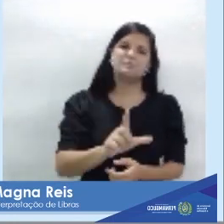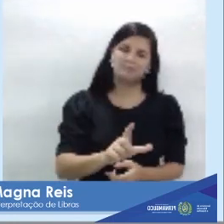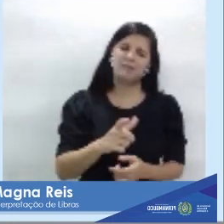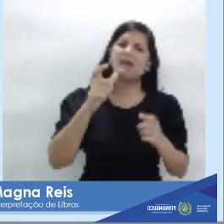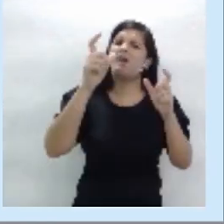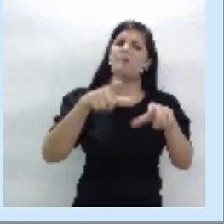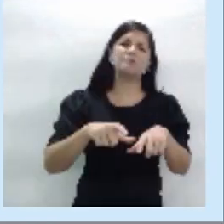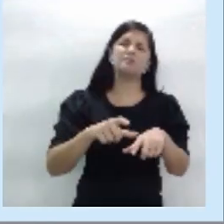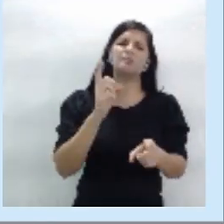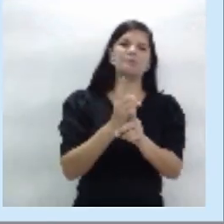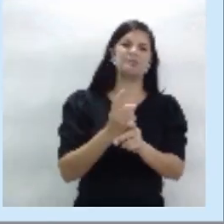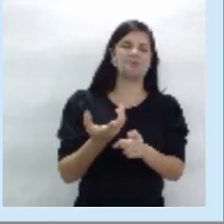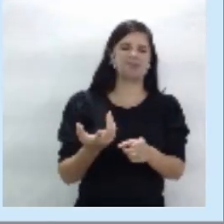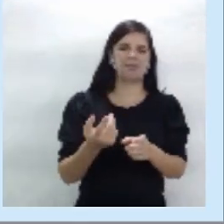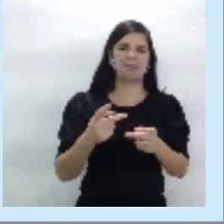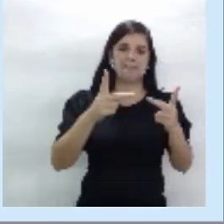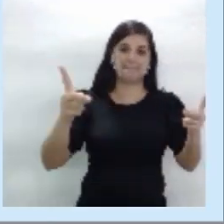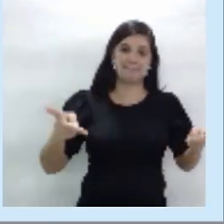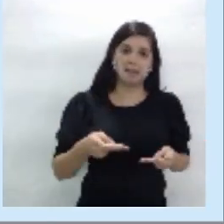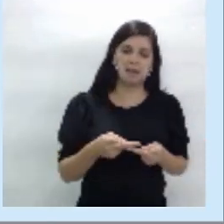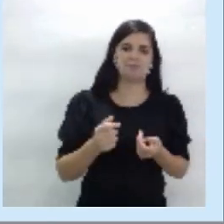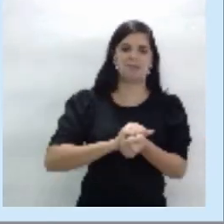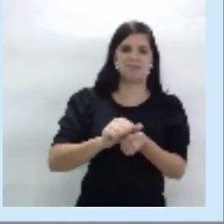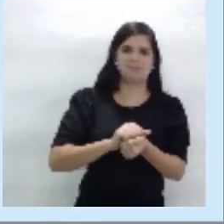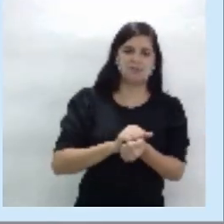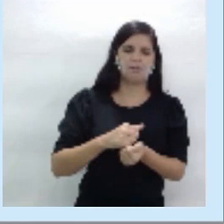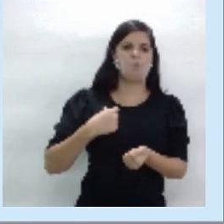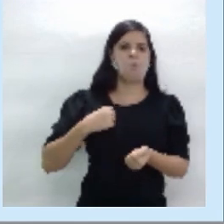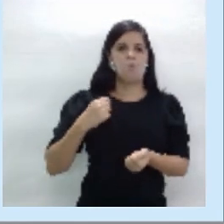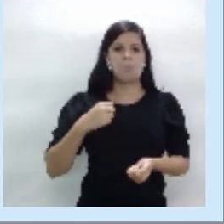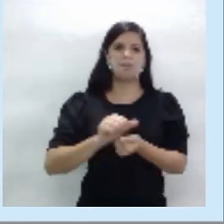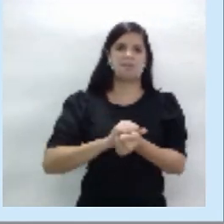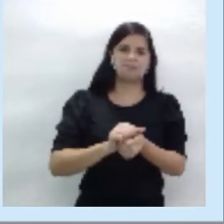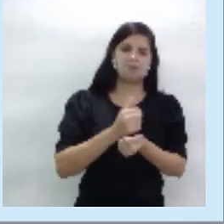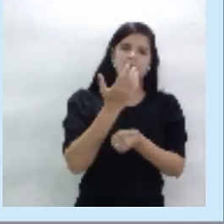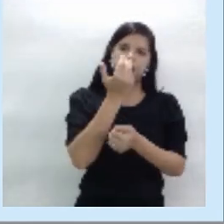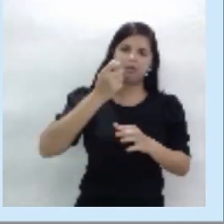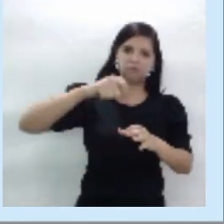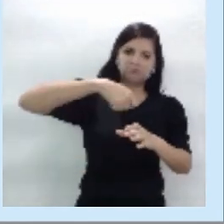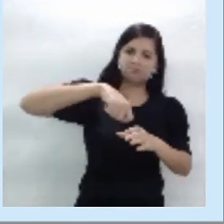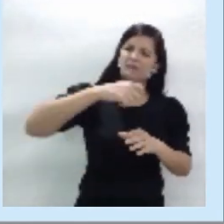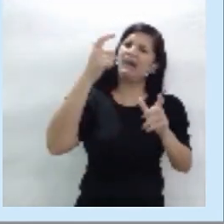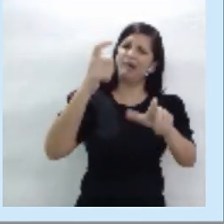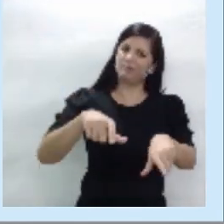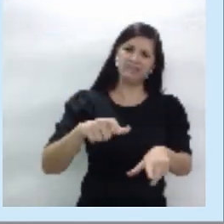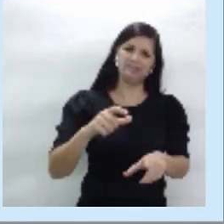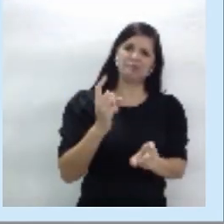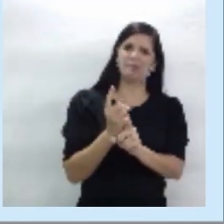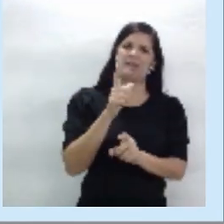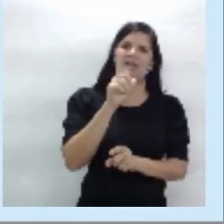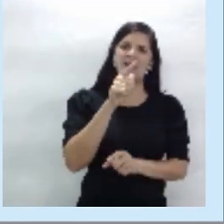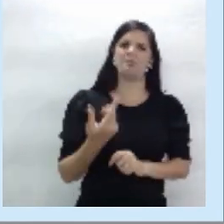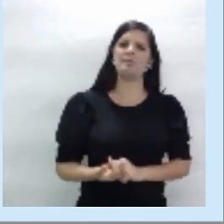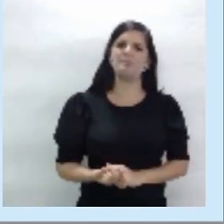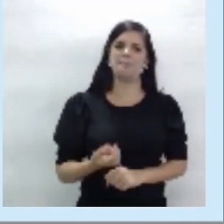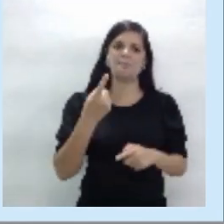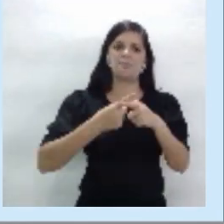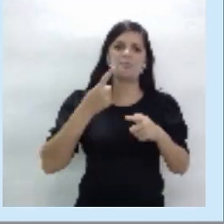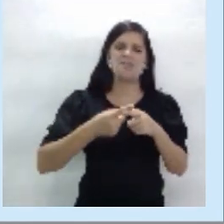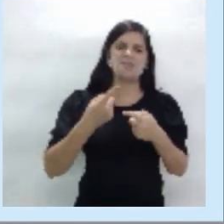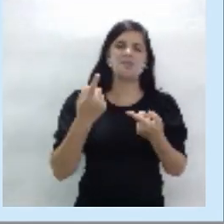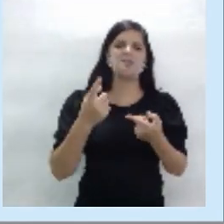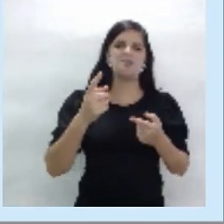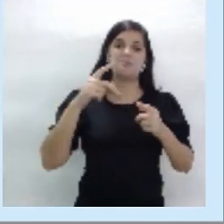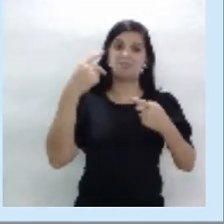água que você lava o prato, tá? A água que você lava a roupa, a água que você faz comida. De onde é que vem essa água? E por que ela é chamada de recurso